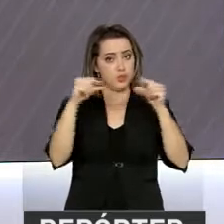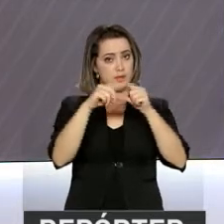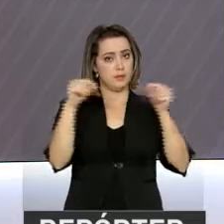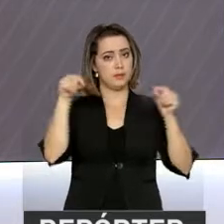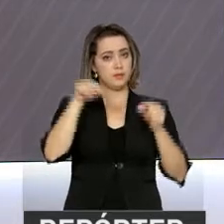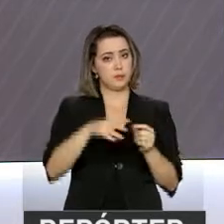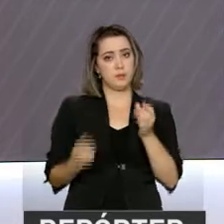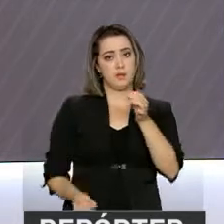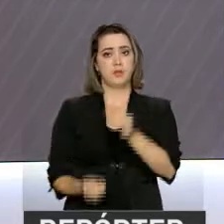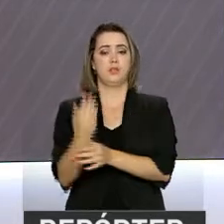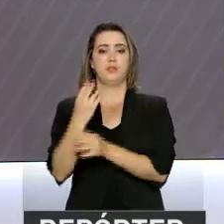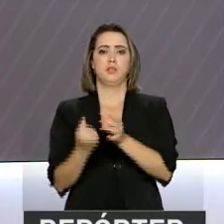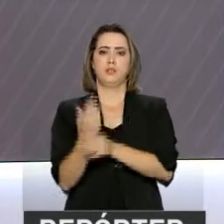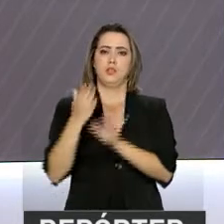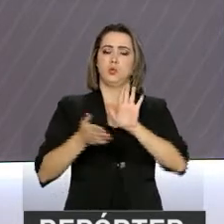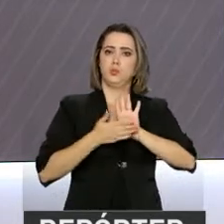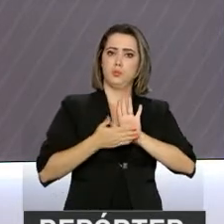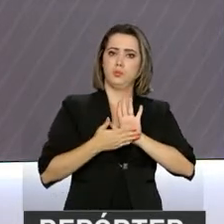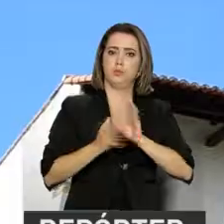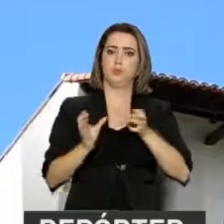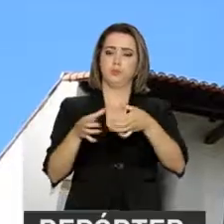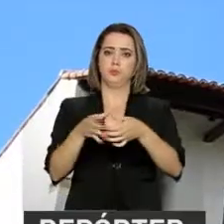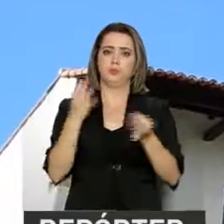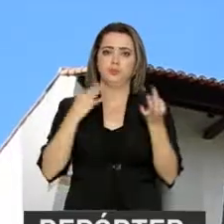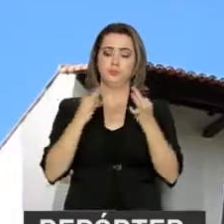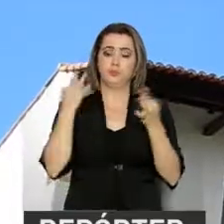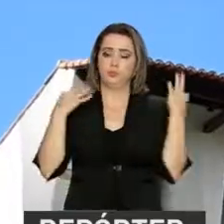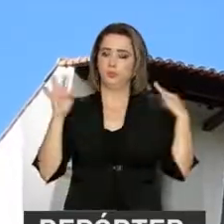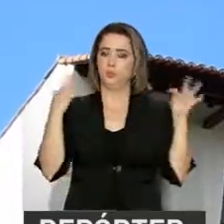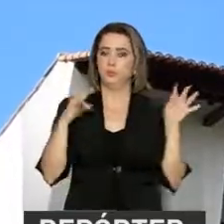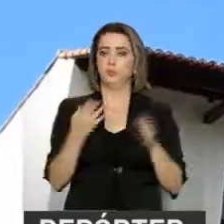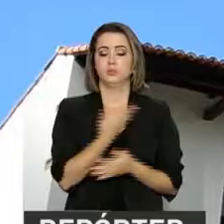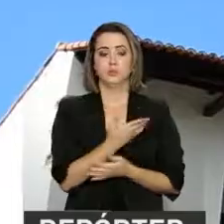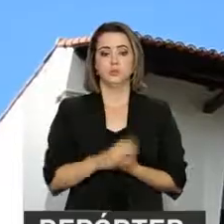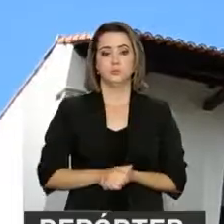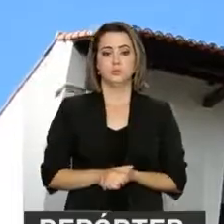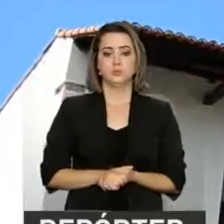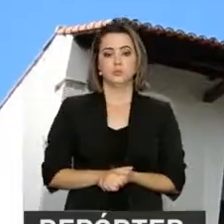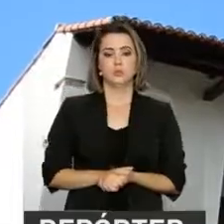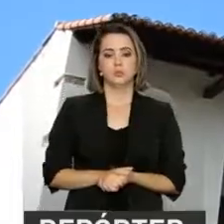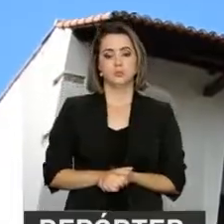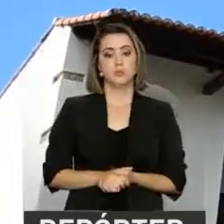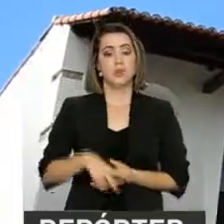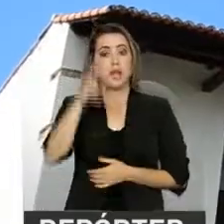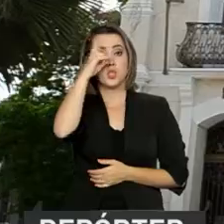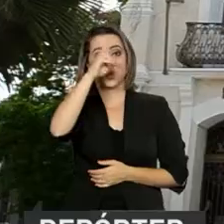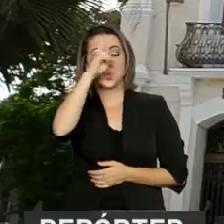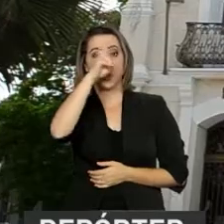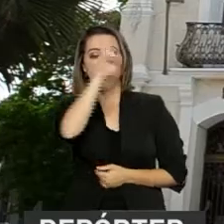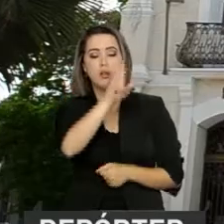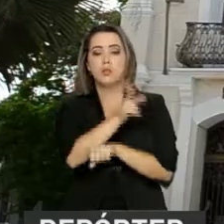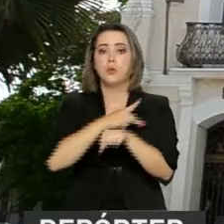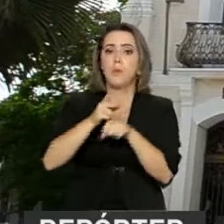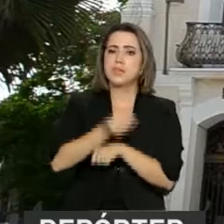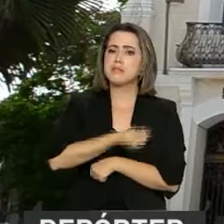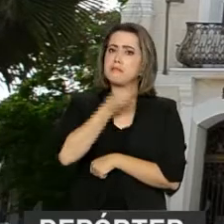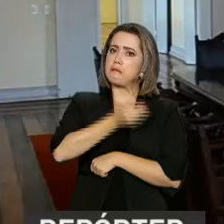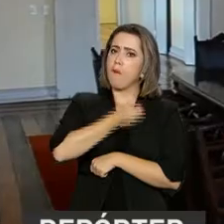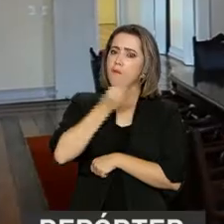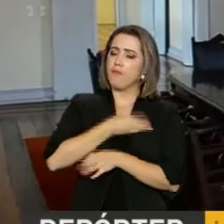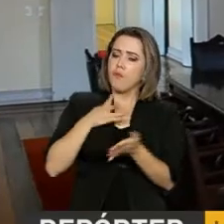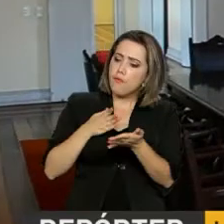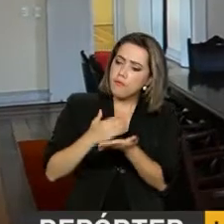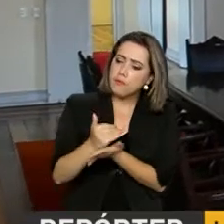criação de propostas para o setor a história de um país está viva nas cidades nas